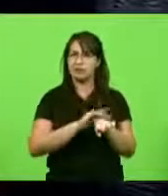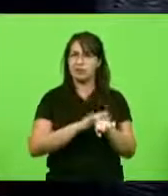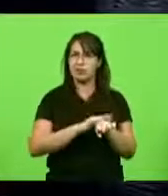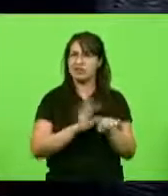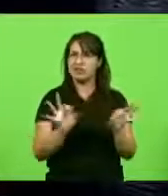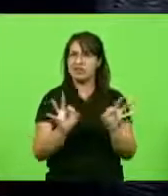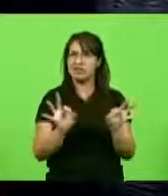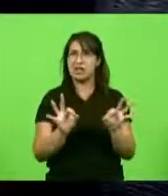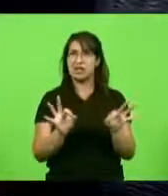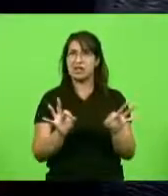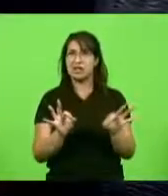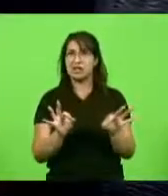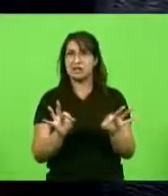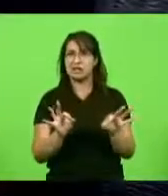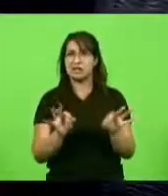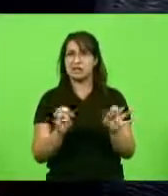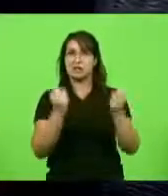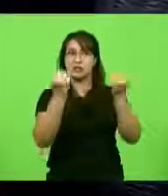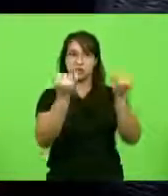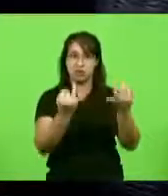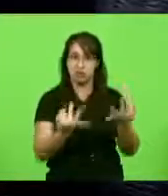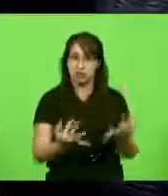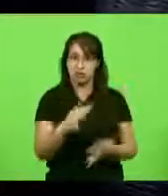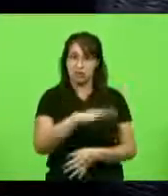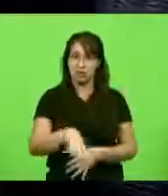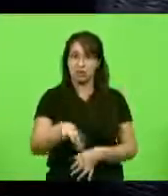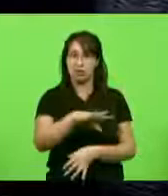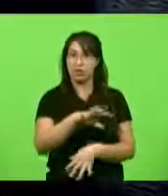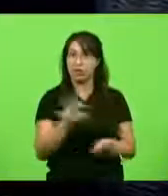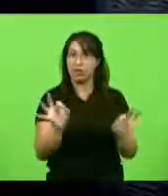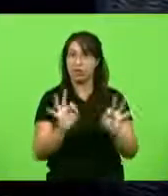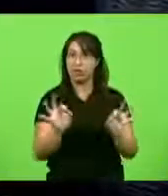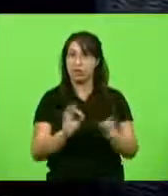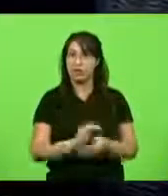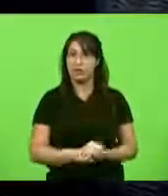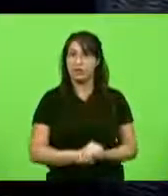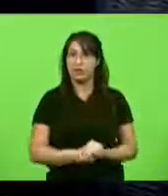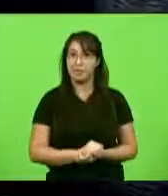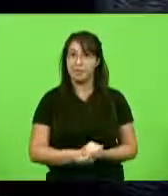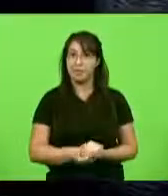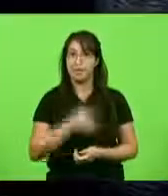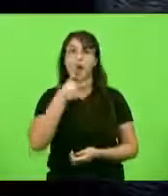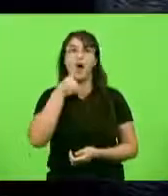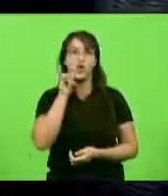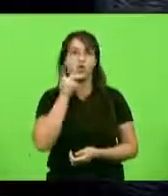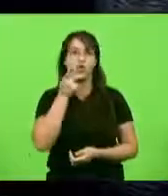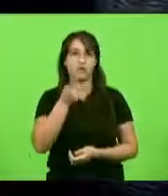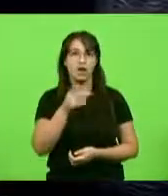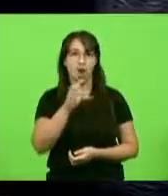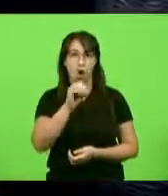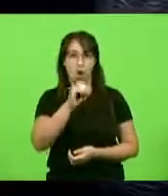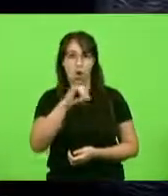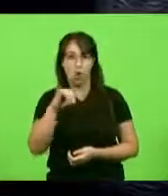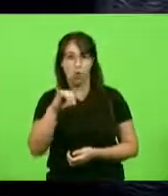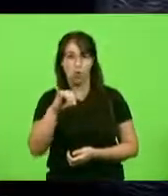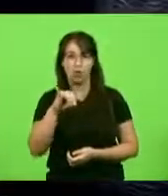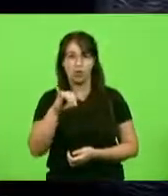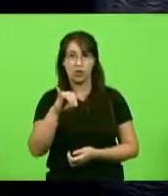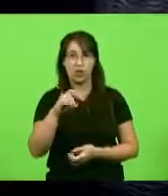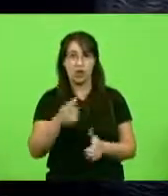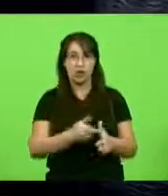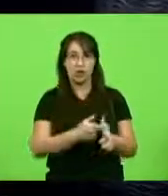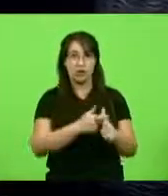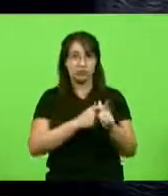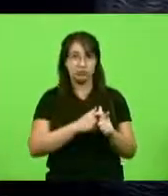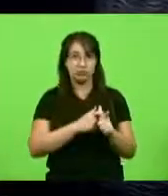não, nem nos explica, nem nos explica. Eu vou citar a Oi, que eu citei ontem. A Oi não é um dos 10 maiores devedores do Estado de Santa Catarina,